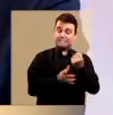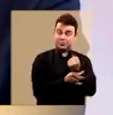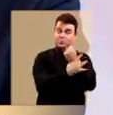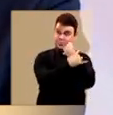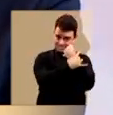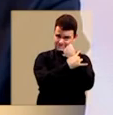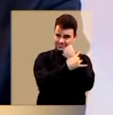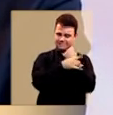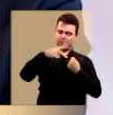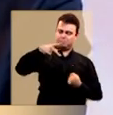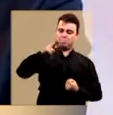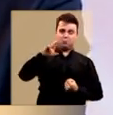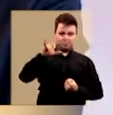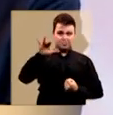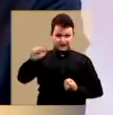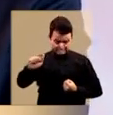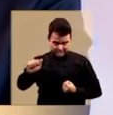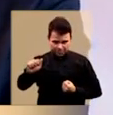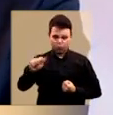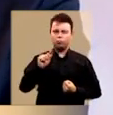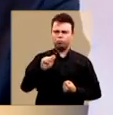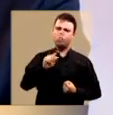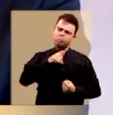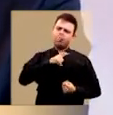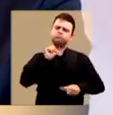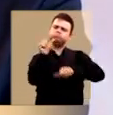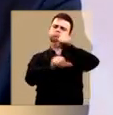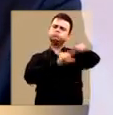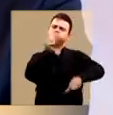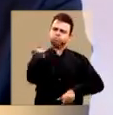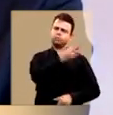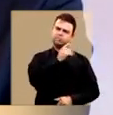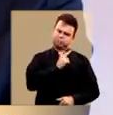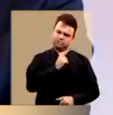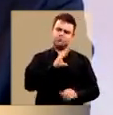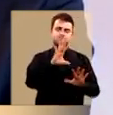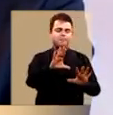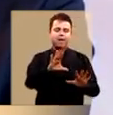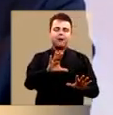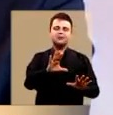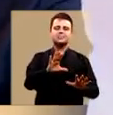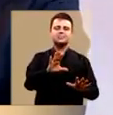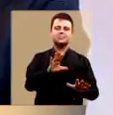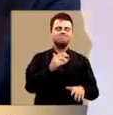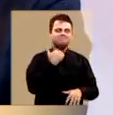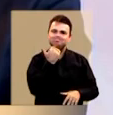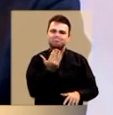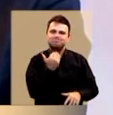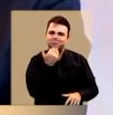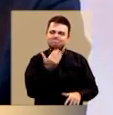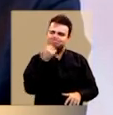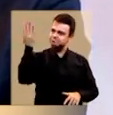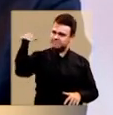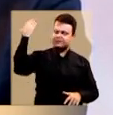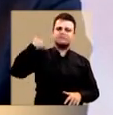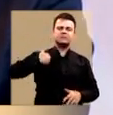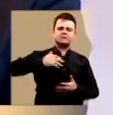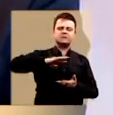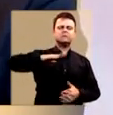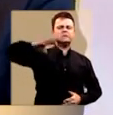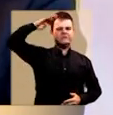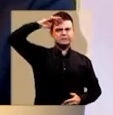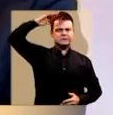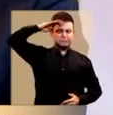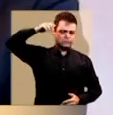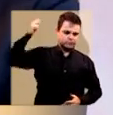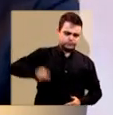segurança pública, que mesmo com a redemocratização não foi suficiente para tirar os resquícios da ditadura militar,